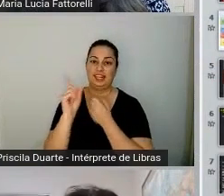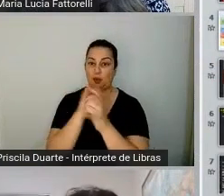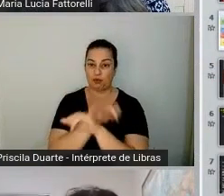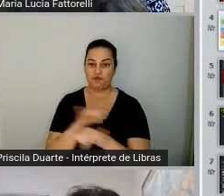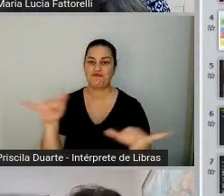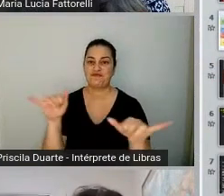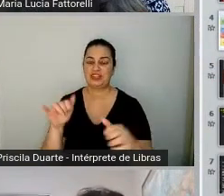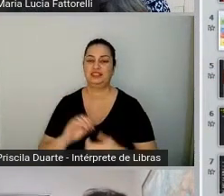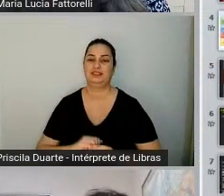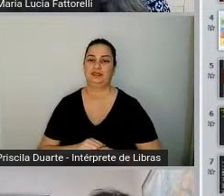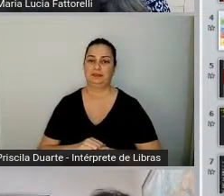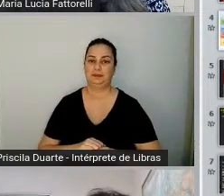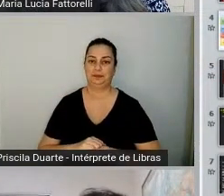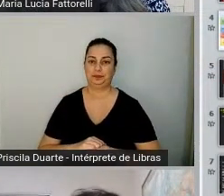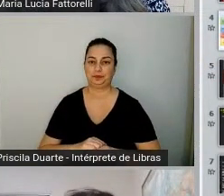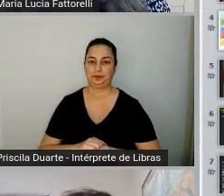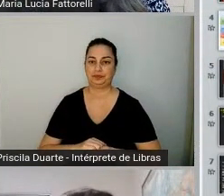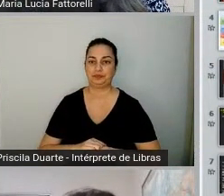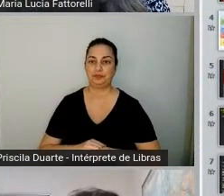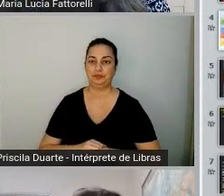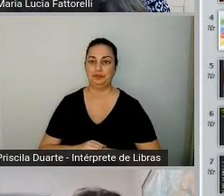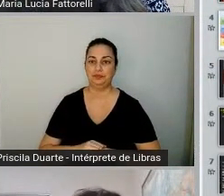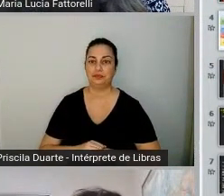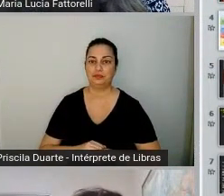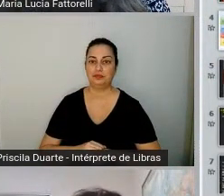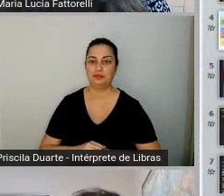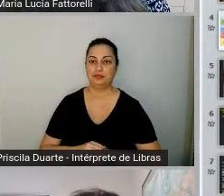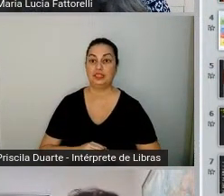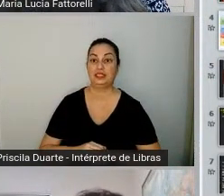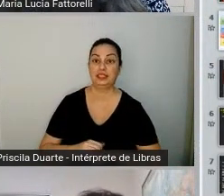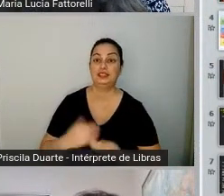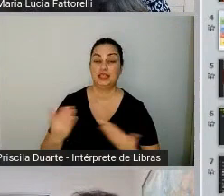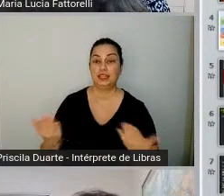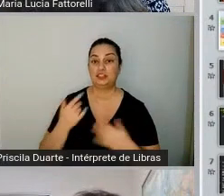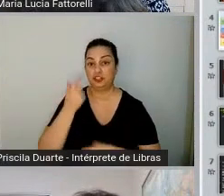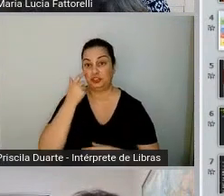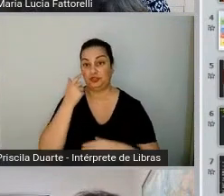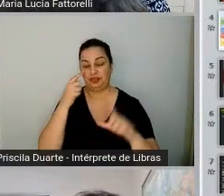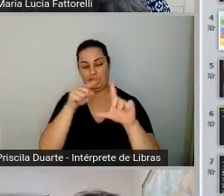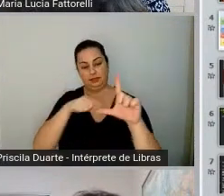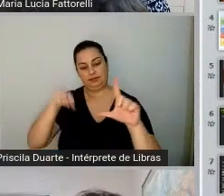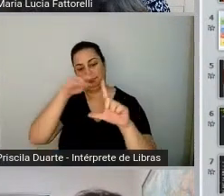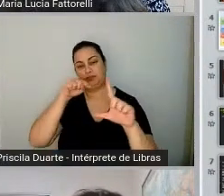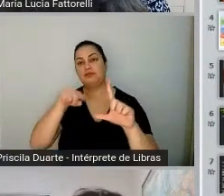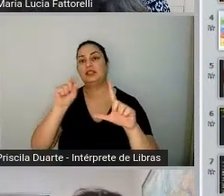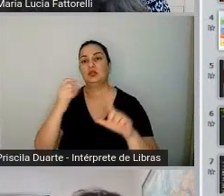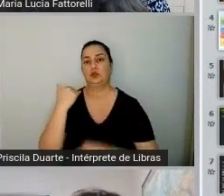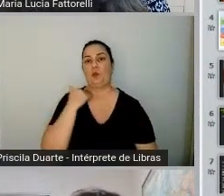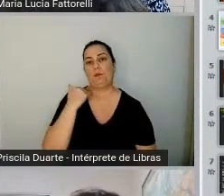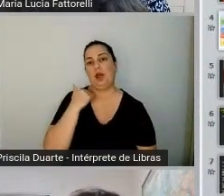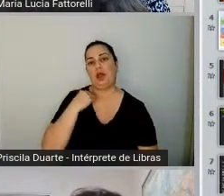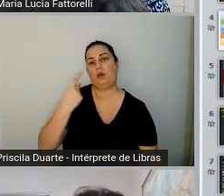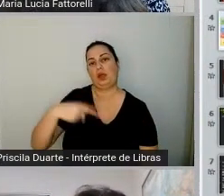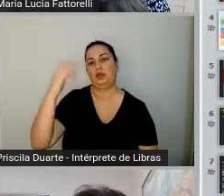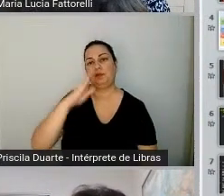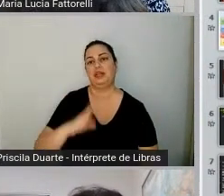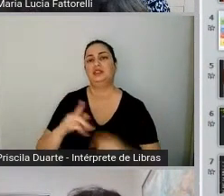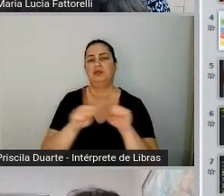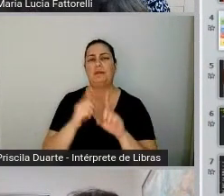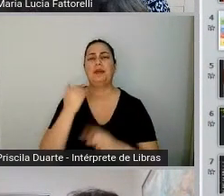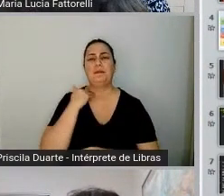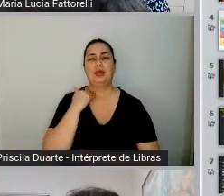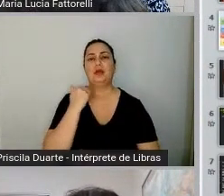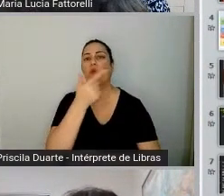gente considera as operações compromissadas, a gente vê que os bancos nacionais e estrangeiros têm mais de 40%, e